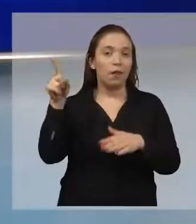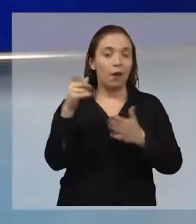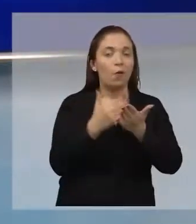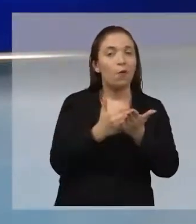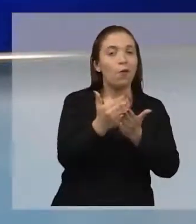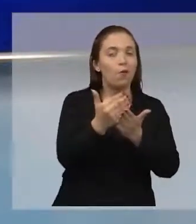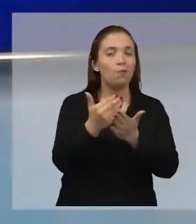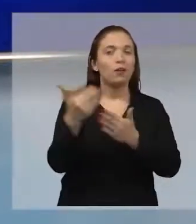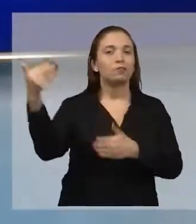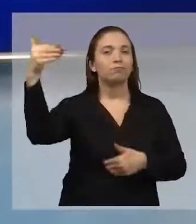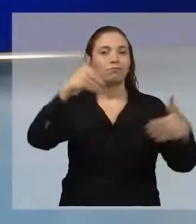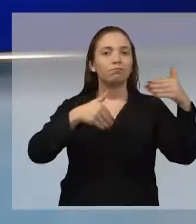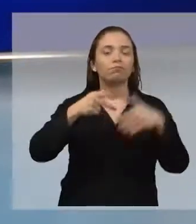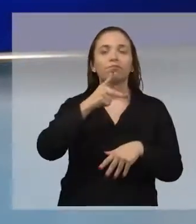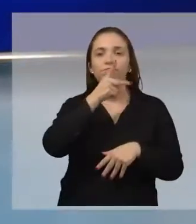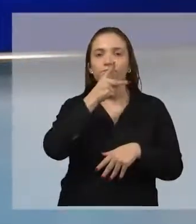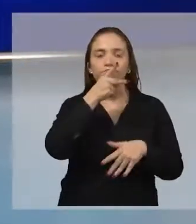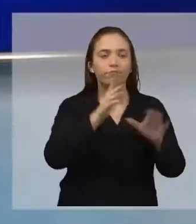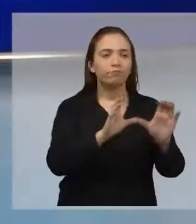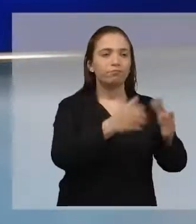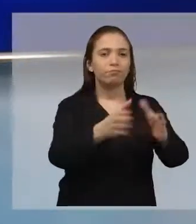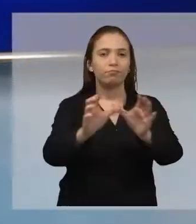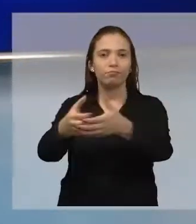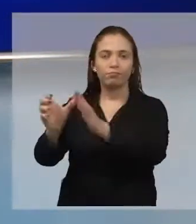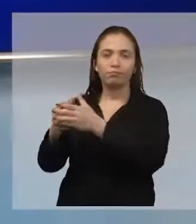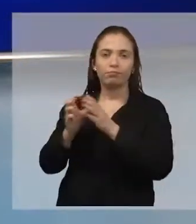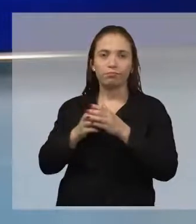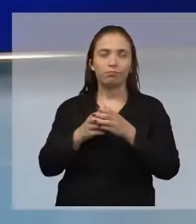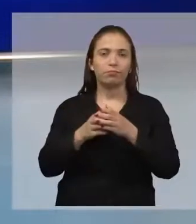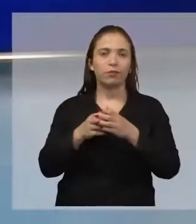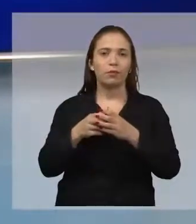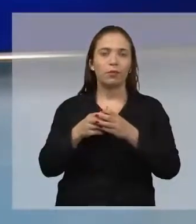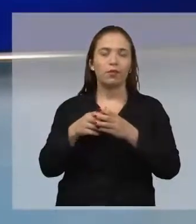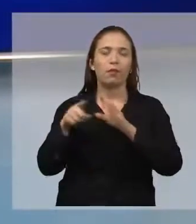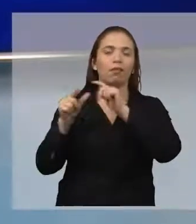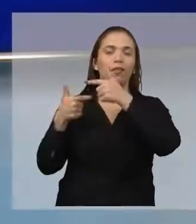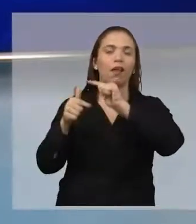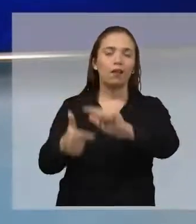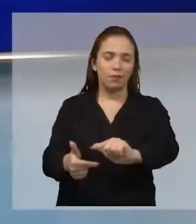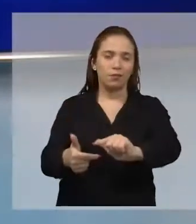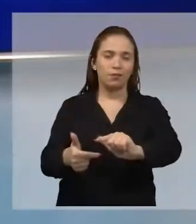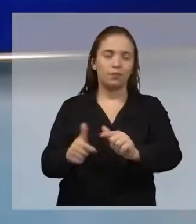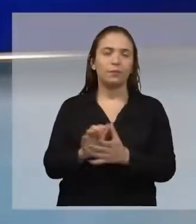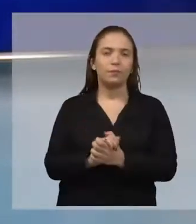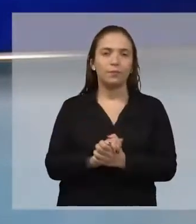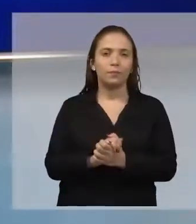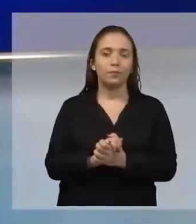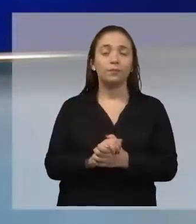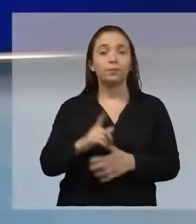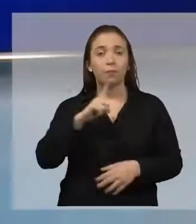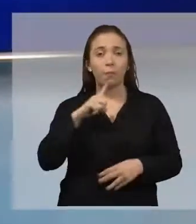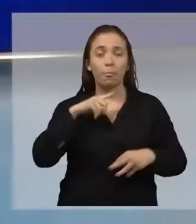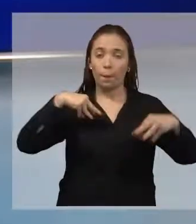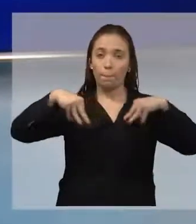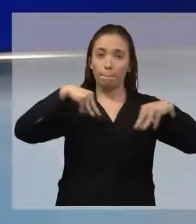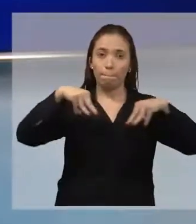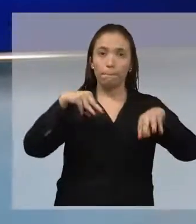receber os partidos, aqueles que fazem a política velha. Você tem no Ministério da